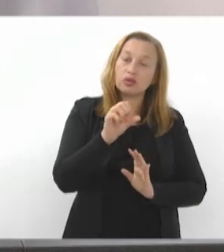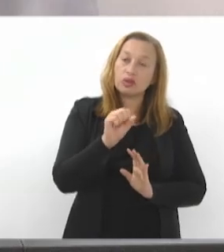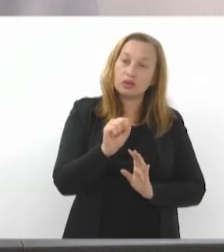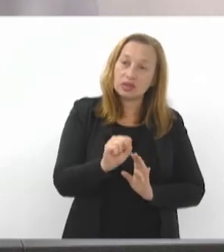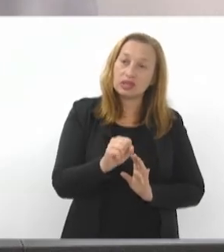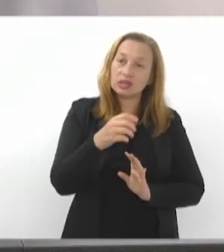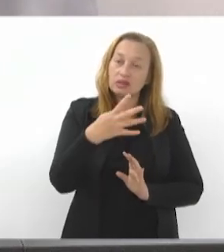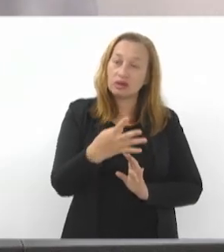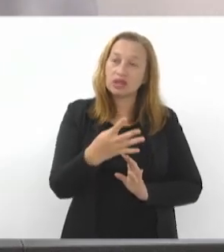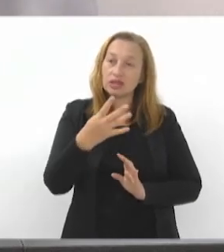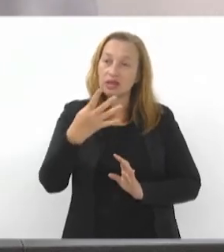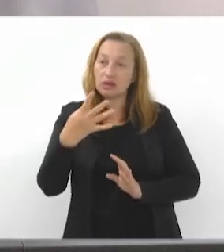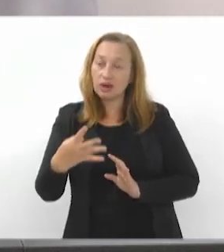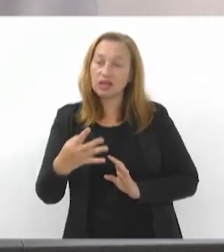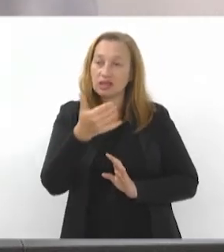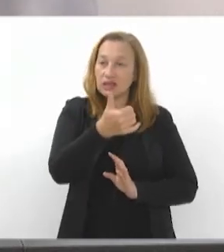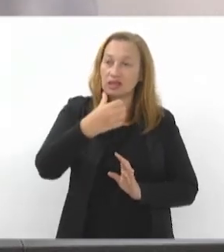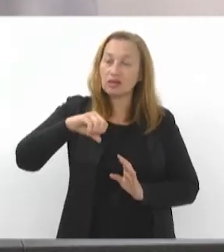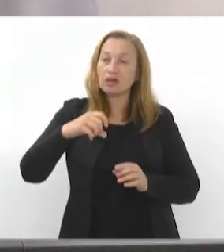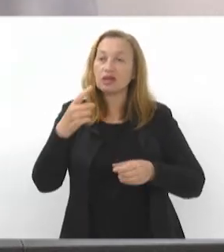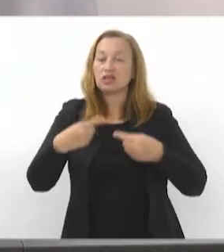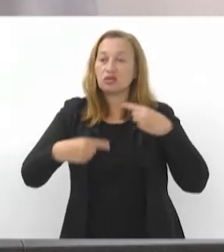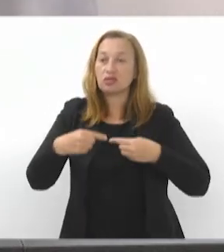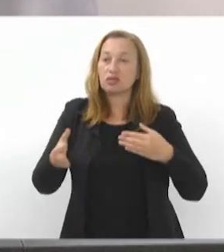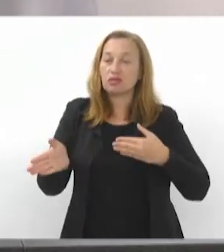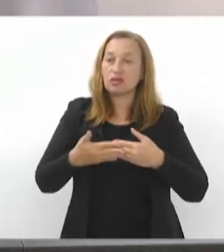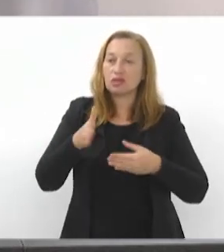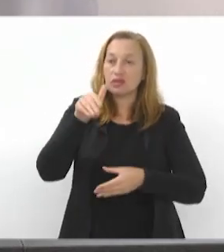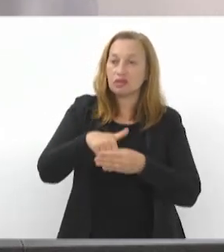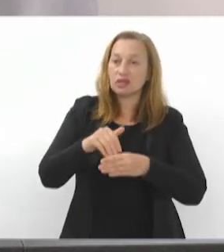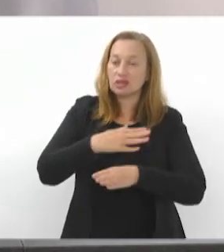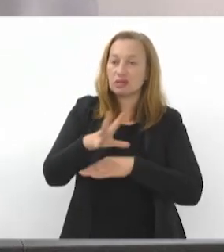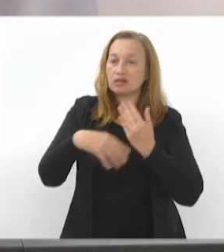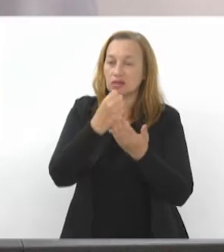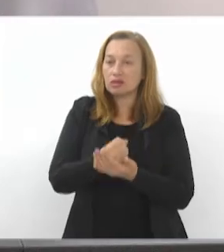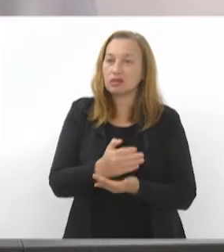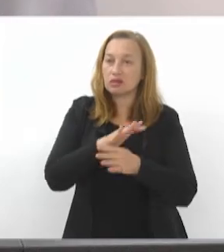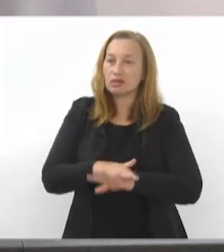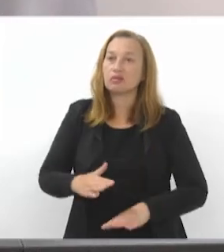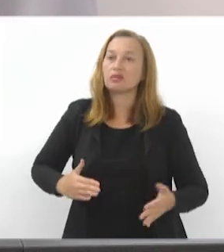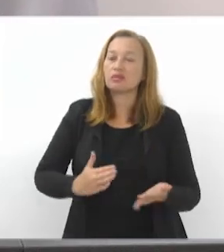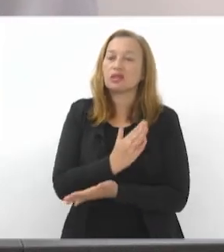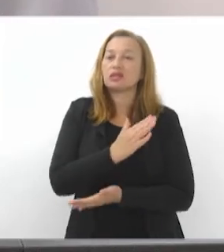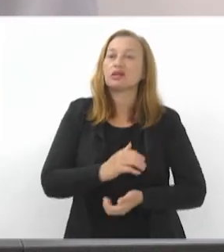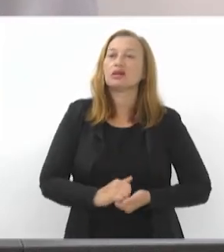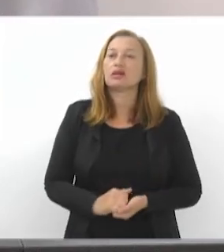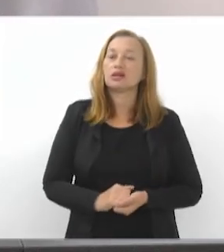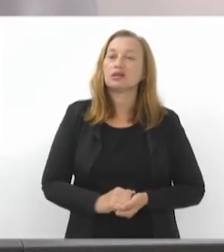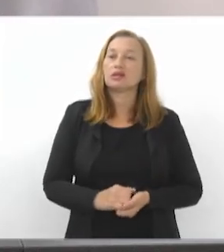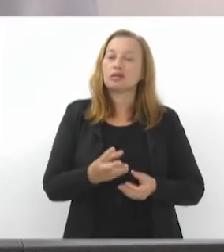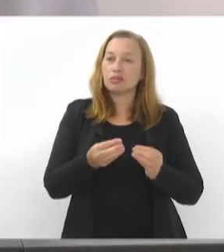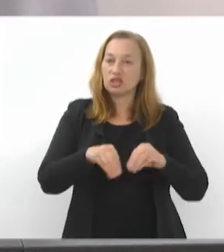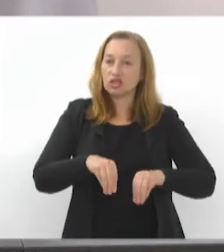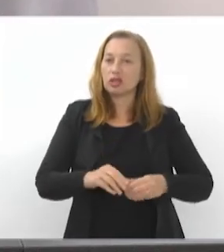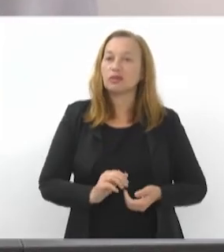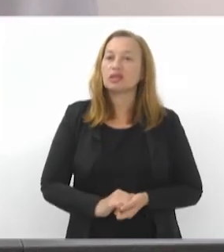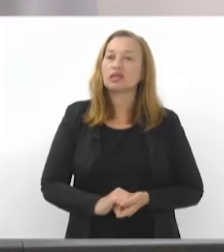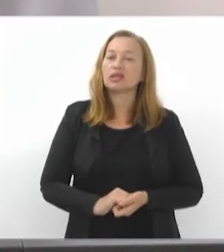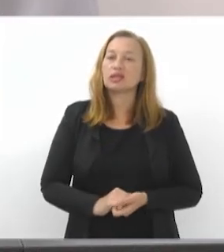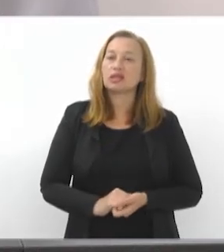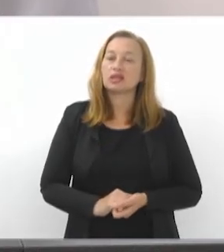19. Em discussão. Não havendo quem queira discutir, encerrada a discussão, em votação, os senhores que aprovam permaneçam como estão, aprovada a